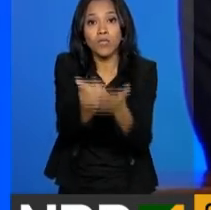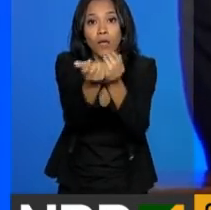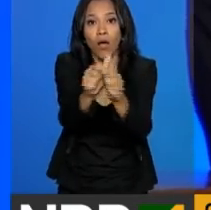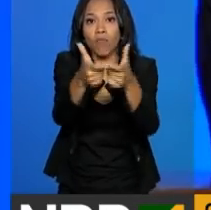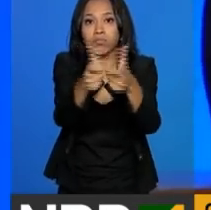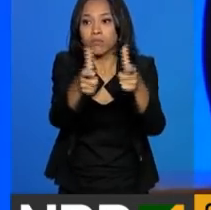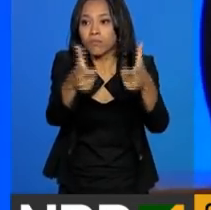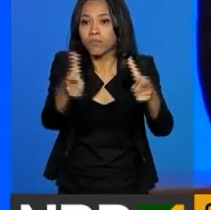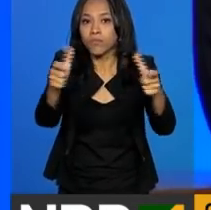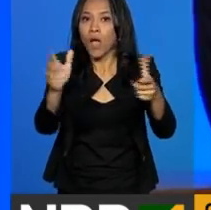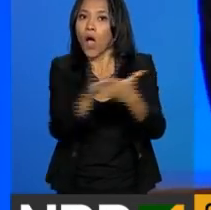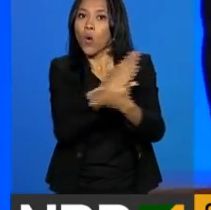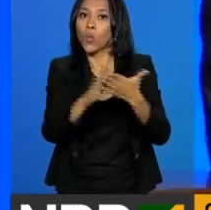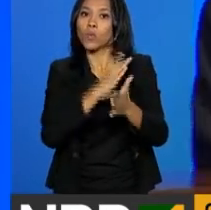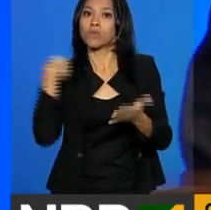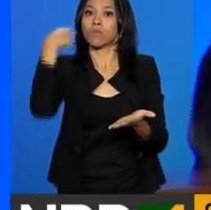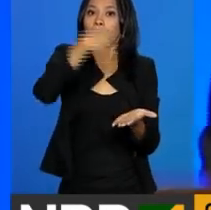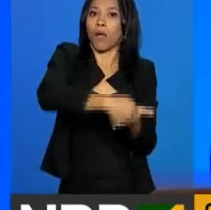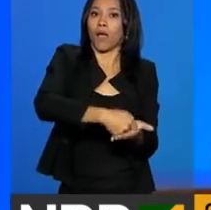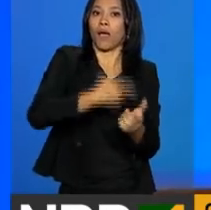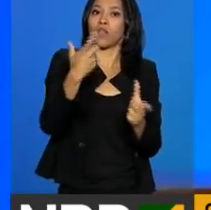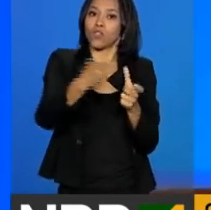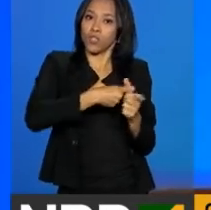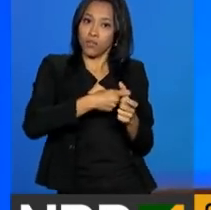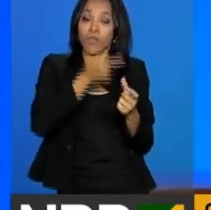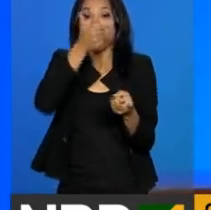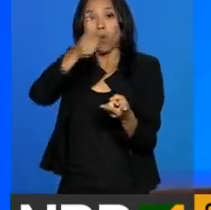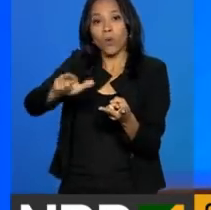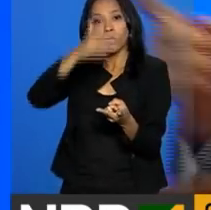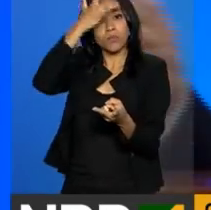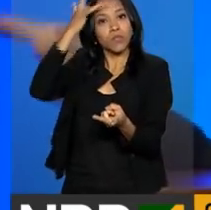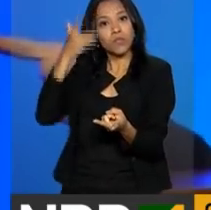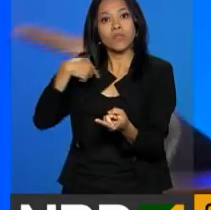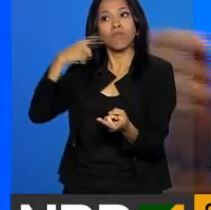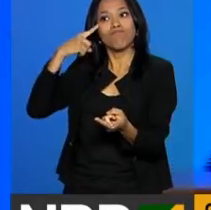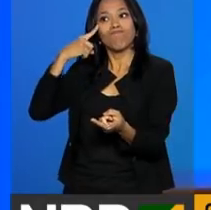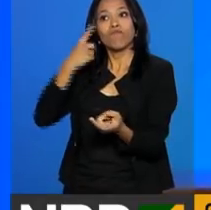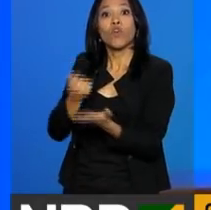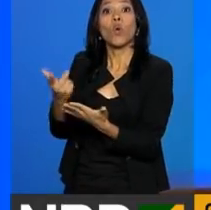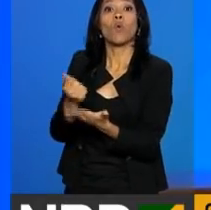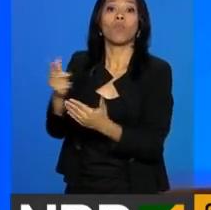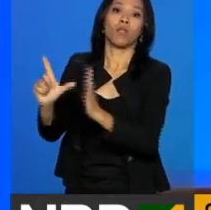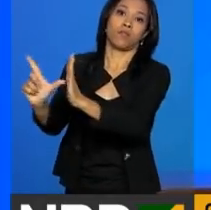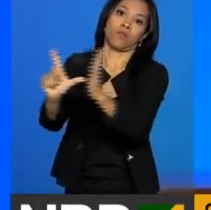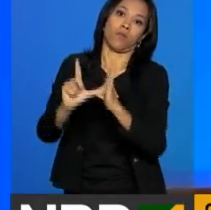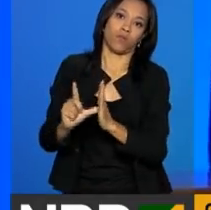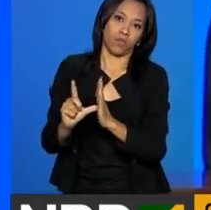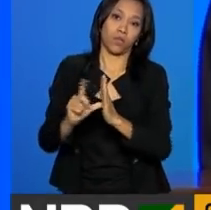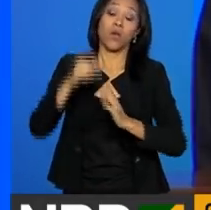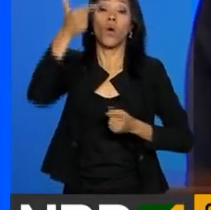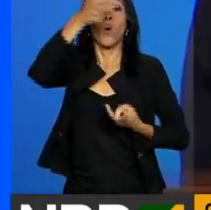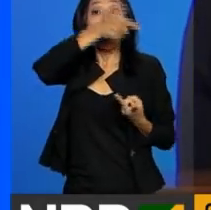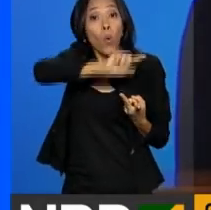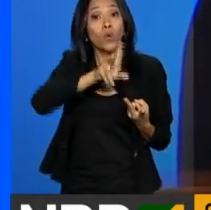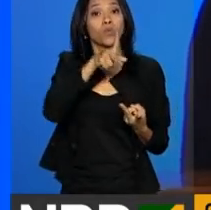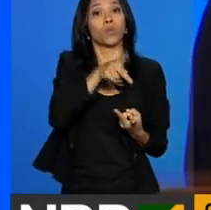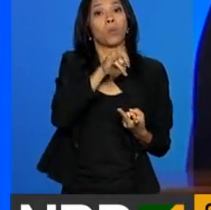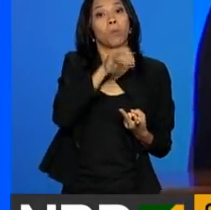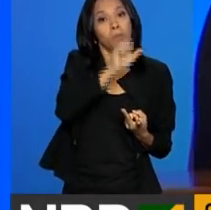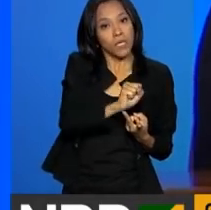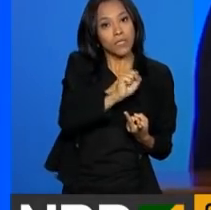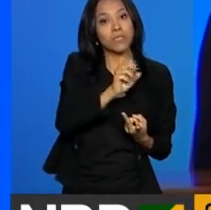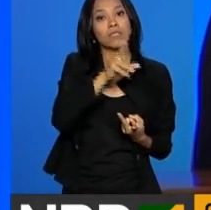a alguns pagaram suas dívidas outras foram investir no varejo como estou fazendo agora com o chamado pis pasep é dinheiro também